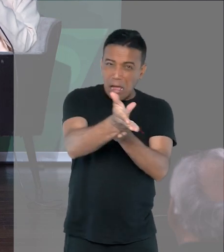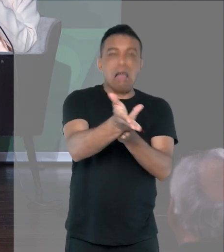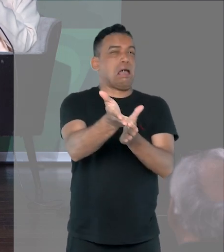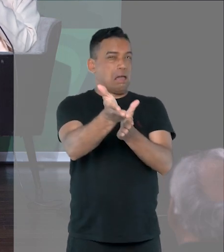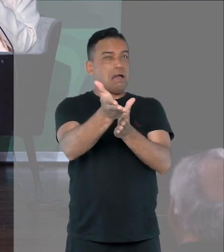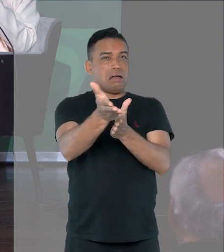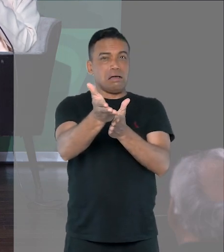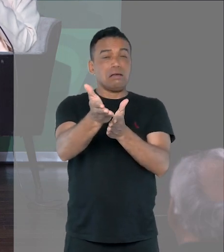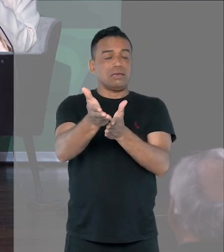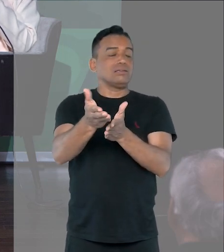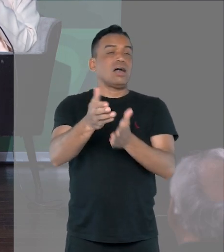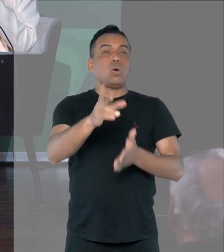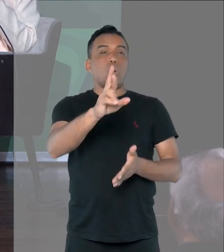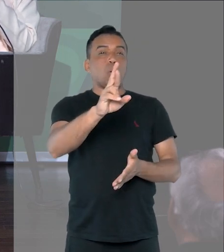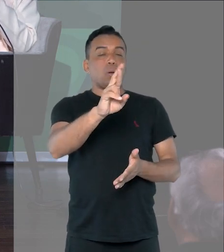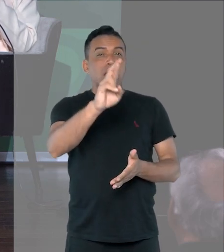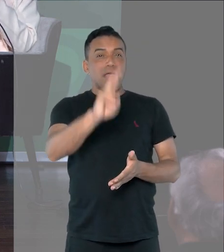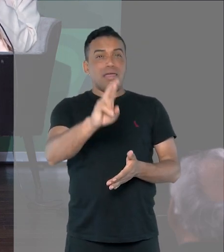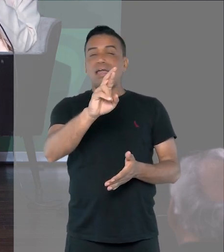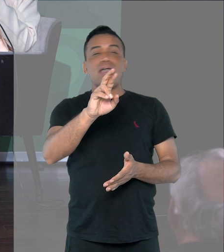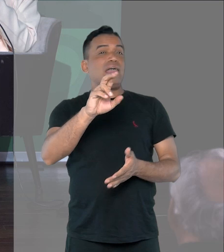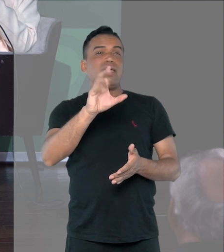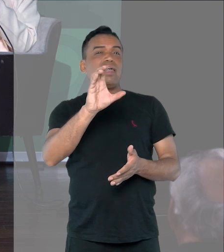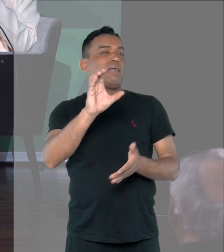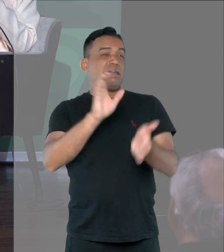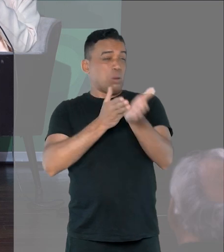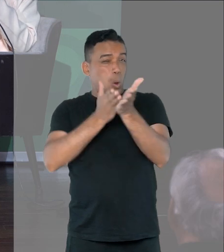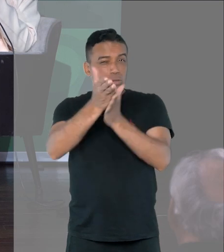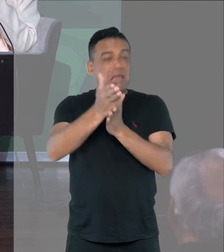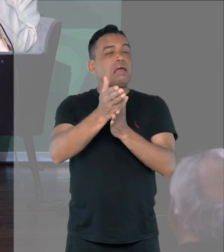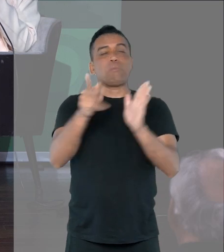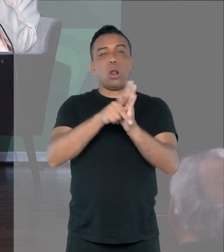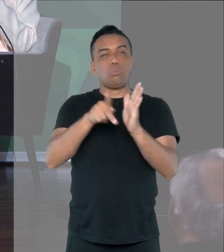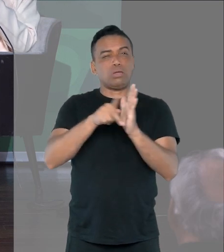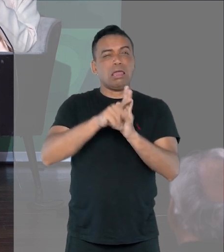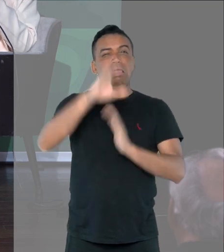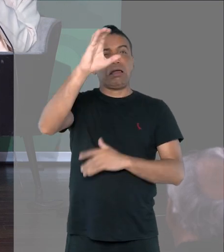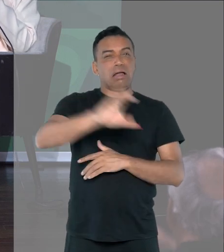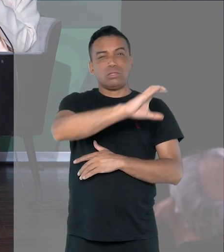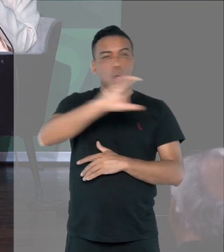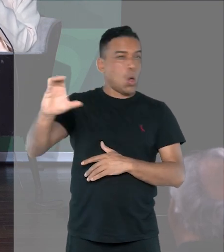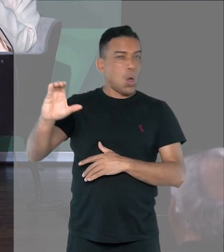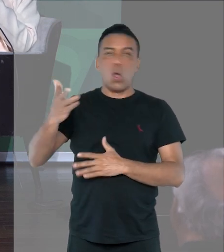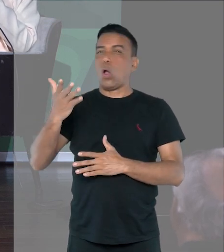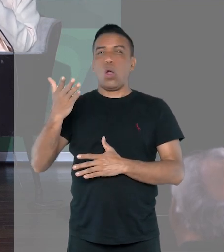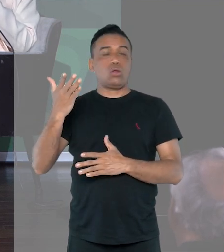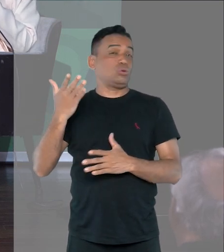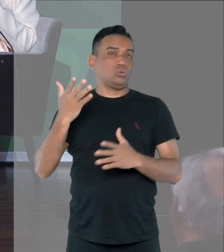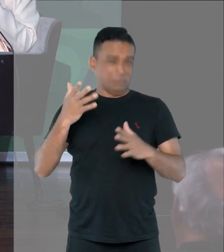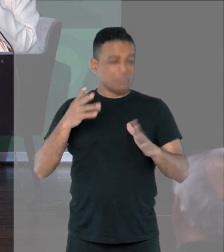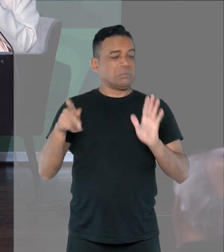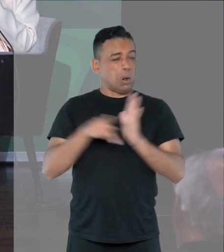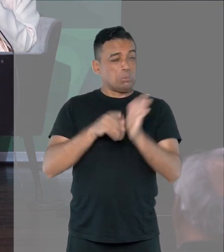reacionários, isso não está no meu vocabulário. Conservadores, profundamente católicos, né, profundamente antissemitas, tudo isso